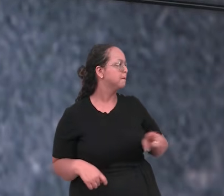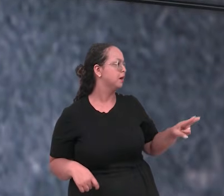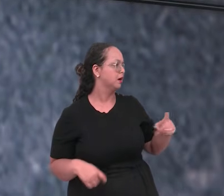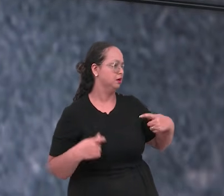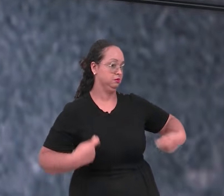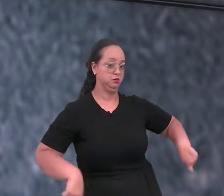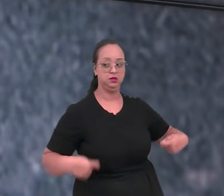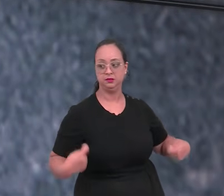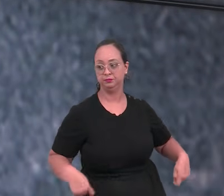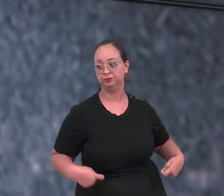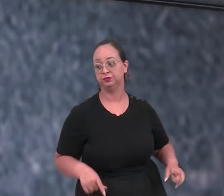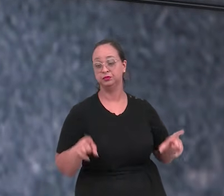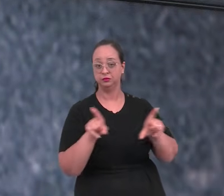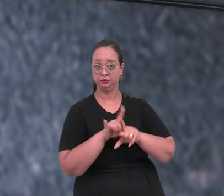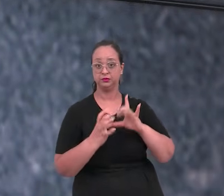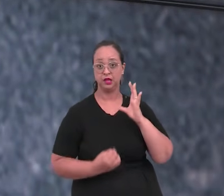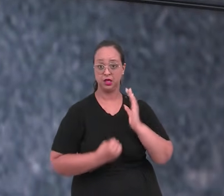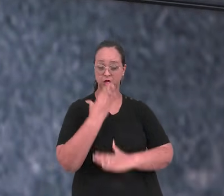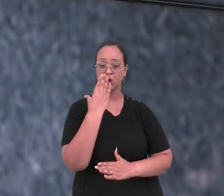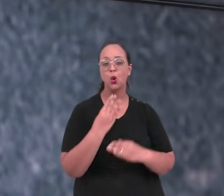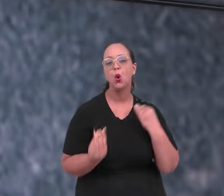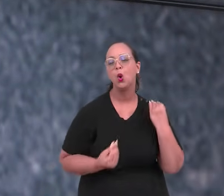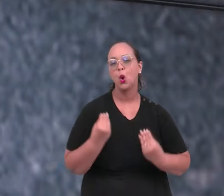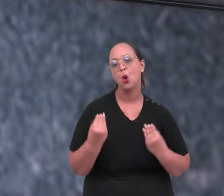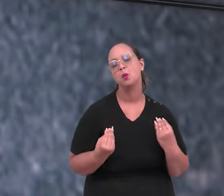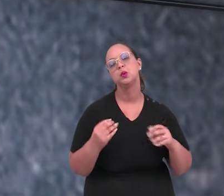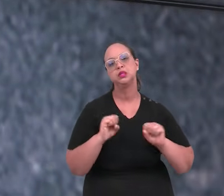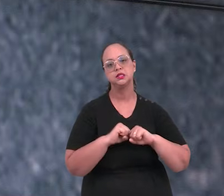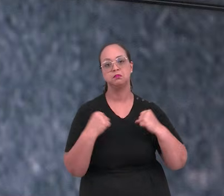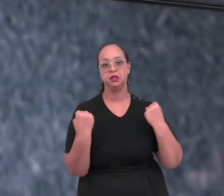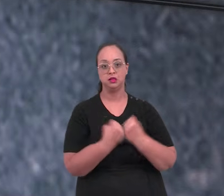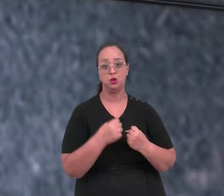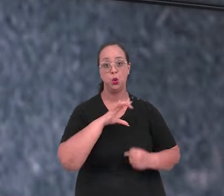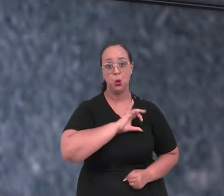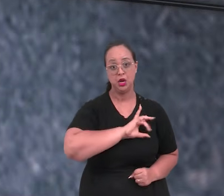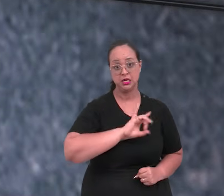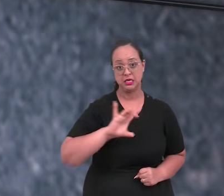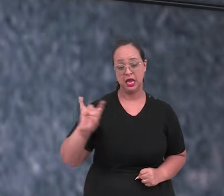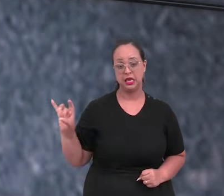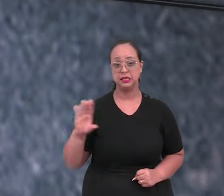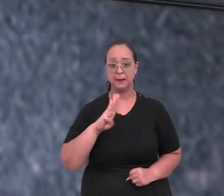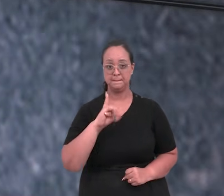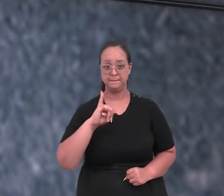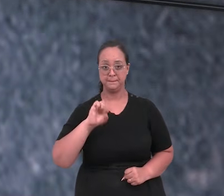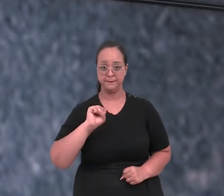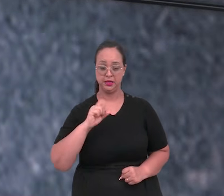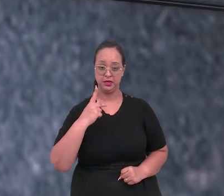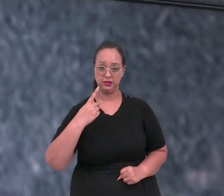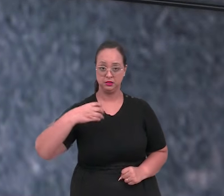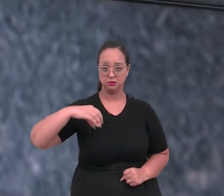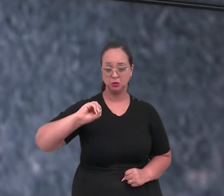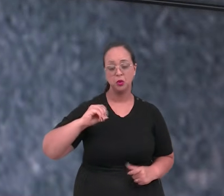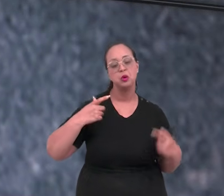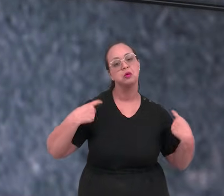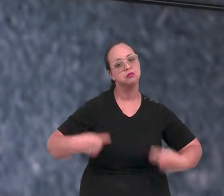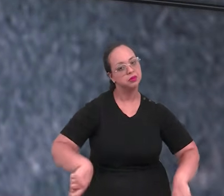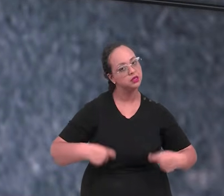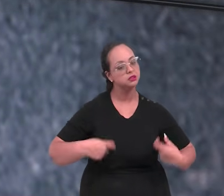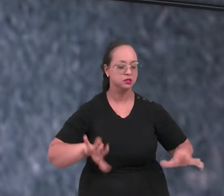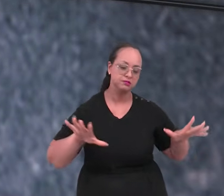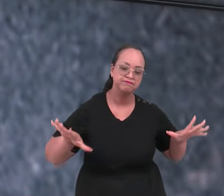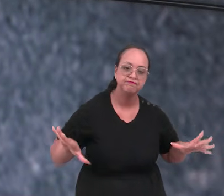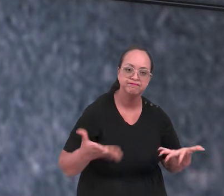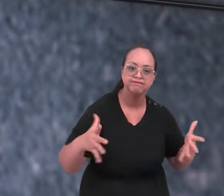clero. E aí foram criados os seminários. Cada bispo, em sua respectiva diocese, teria que manter um seminário